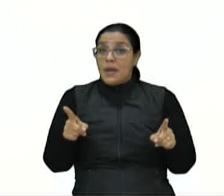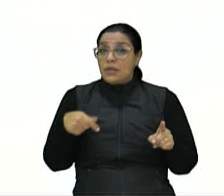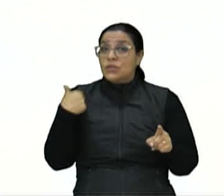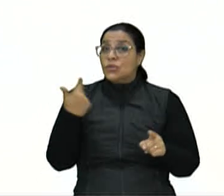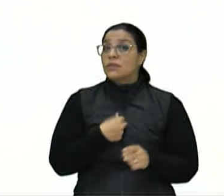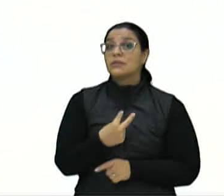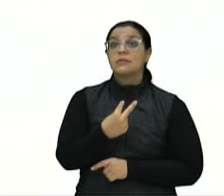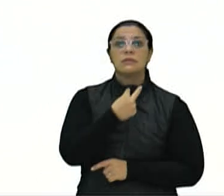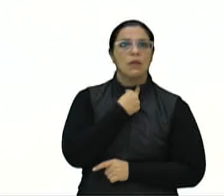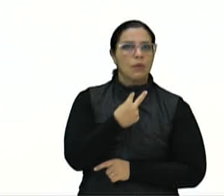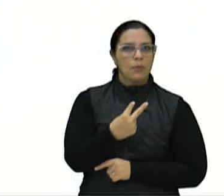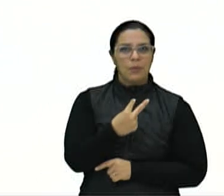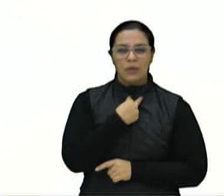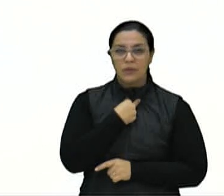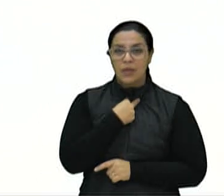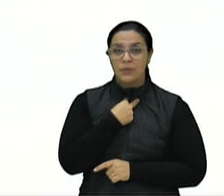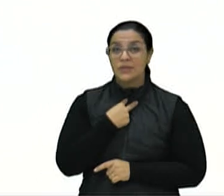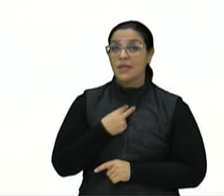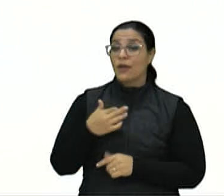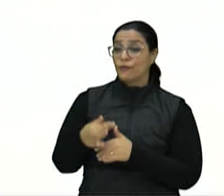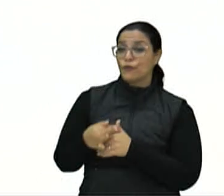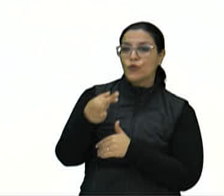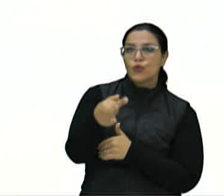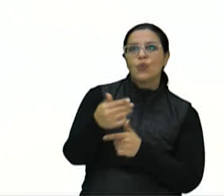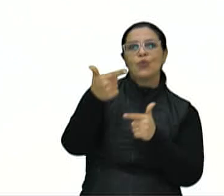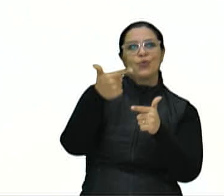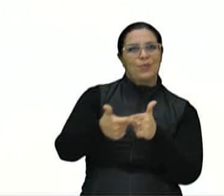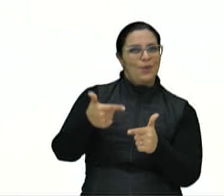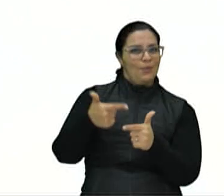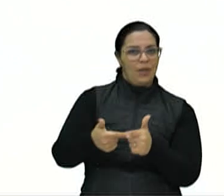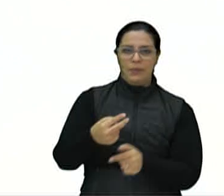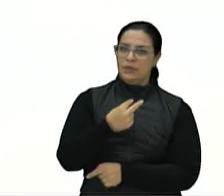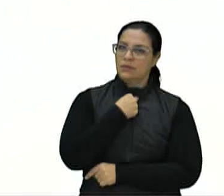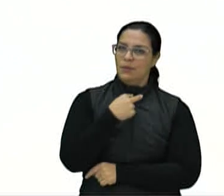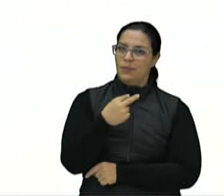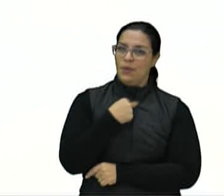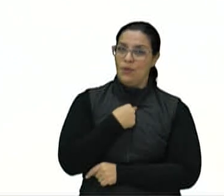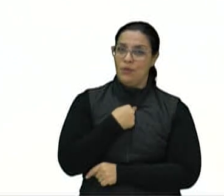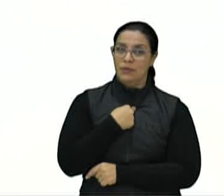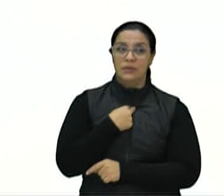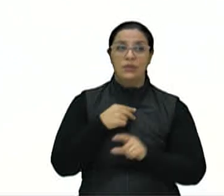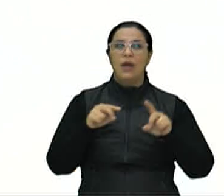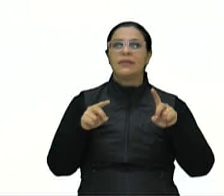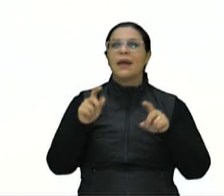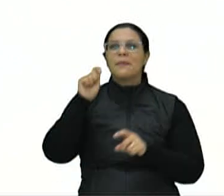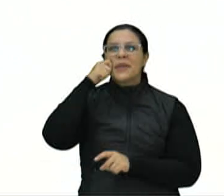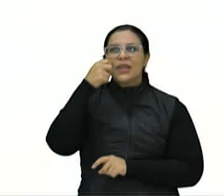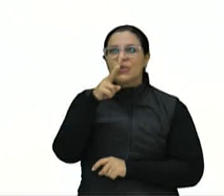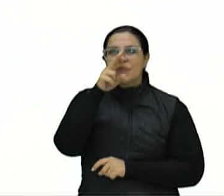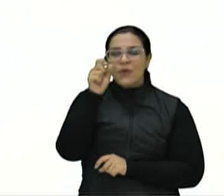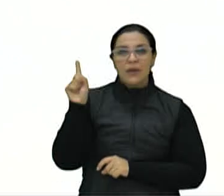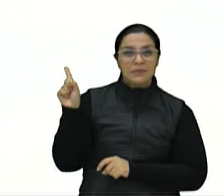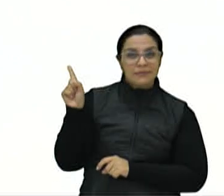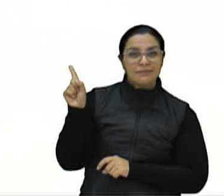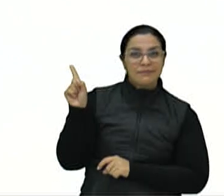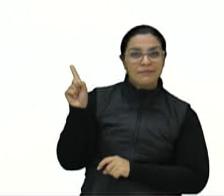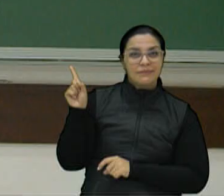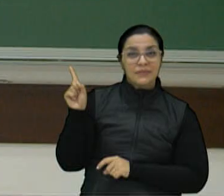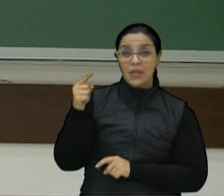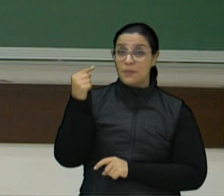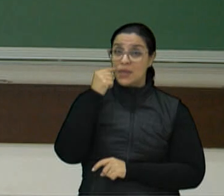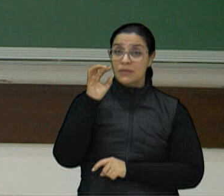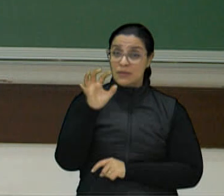não podemos comprometer as gerações futuras. Está vendo que está em negrito a fala?